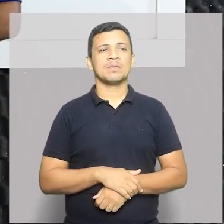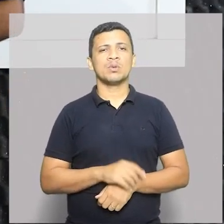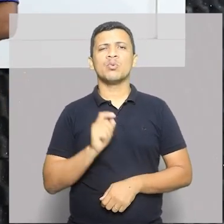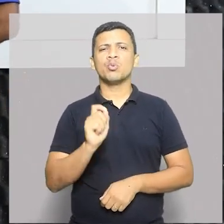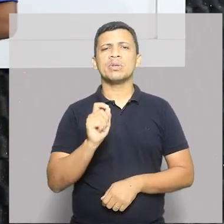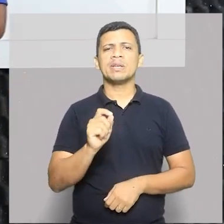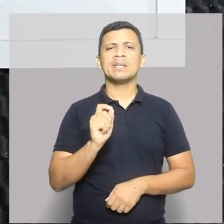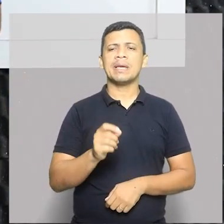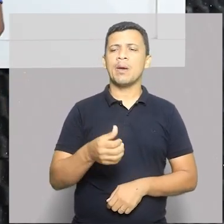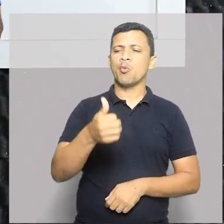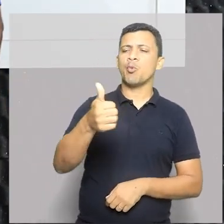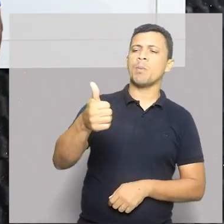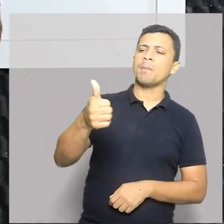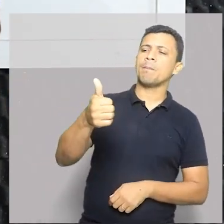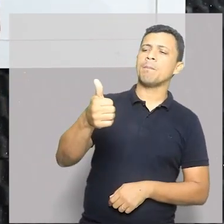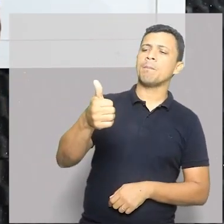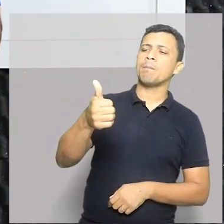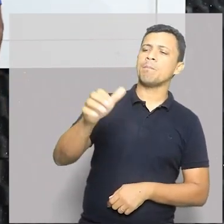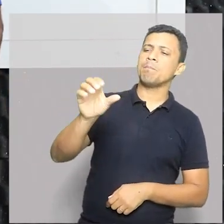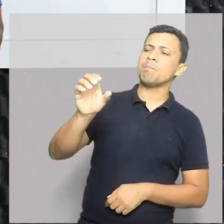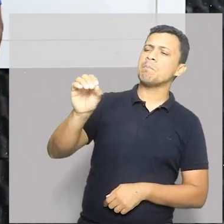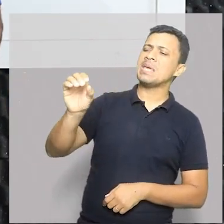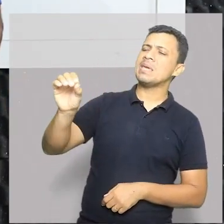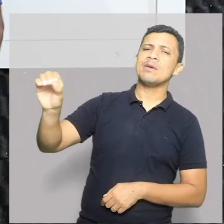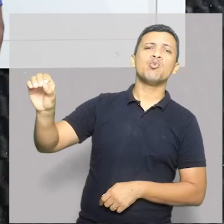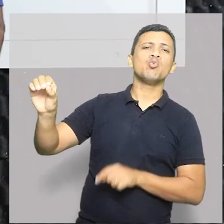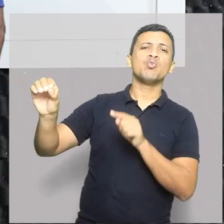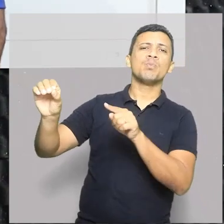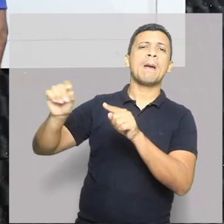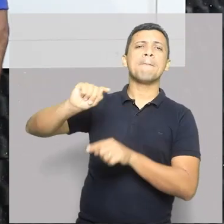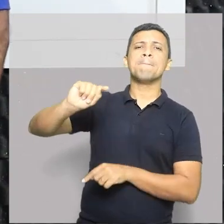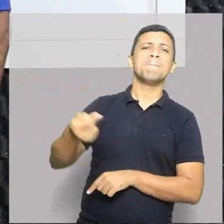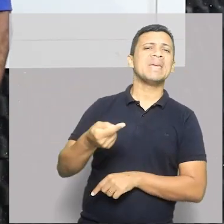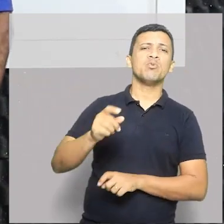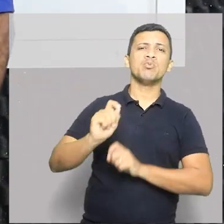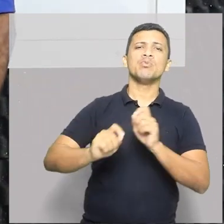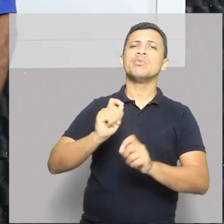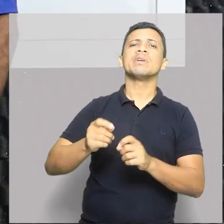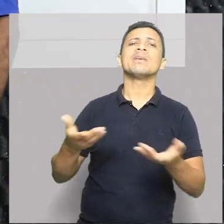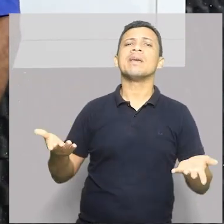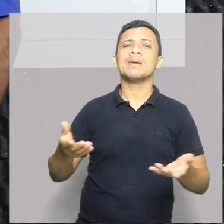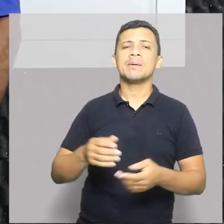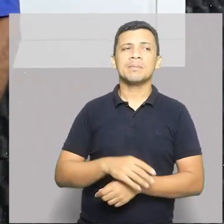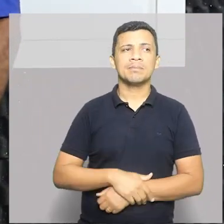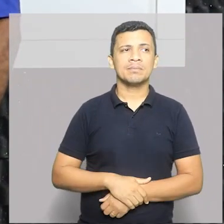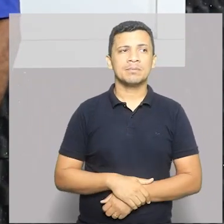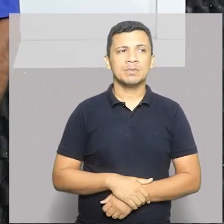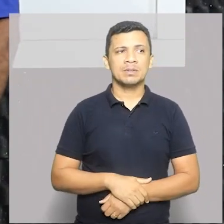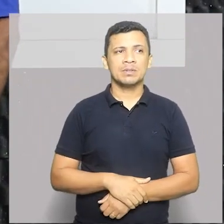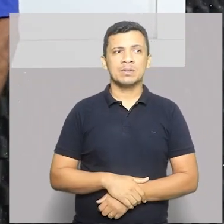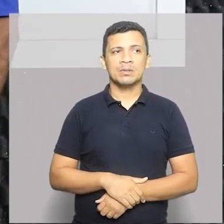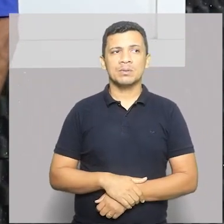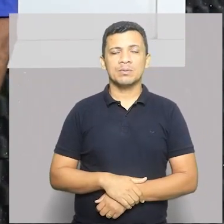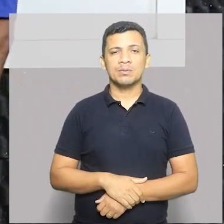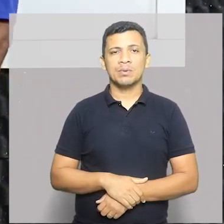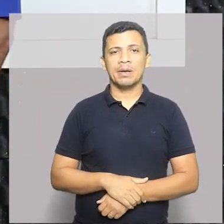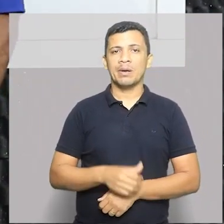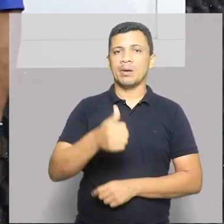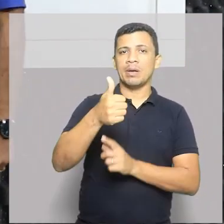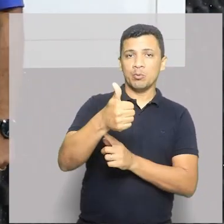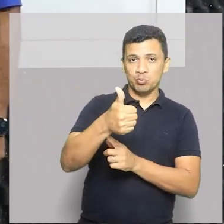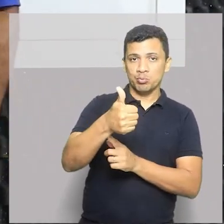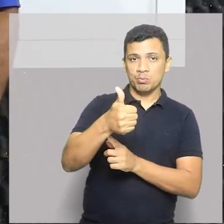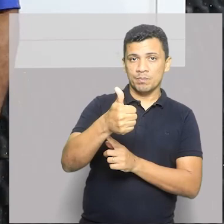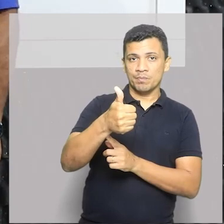1000? O que é o 1000? O númerozinho 1000 é o número 1 com quantos?